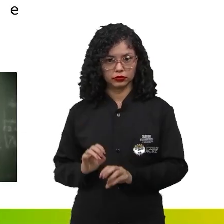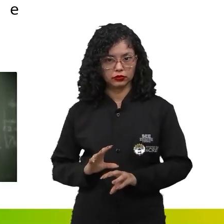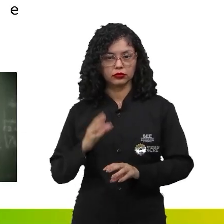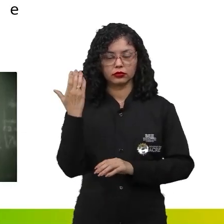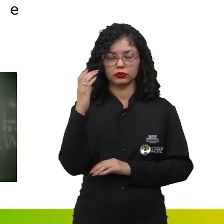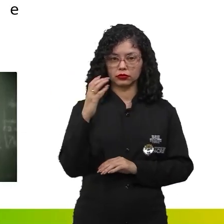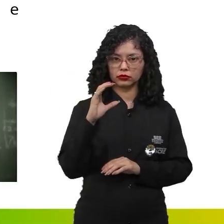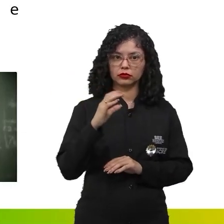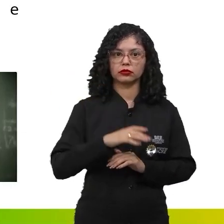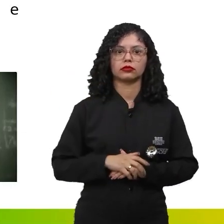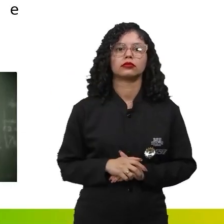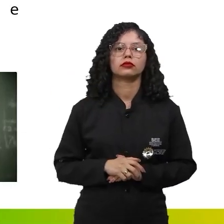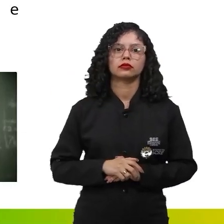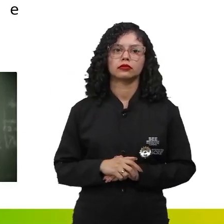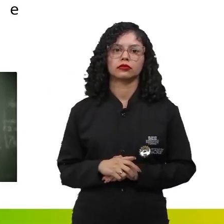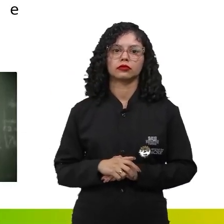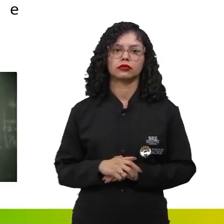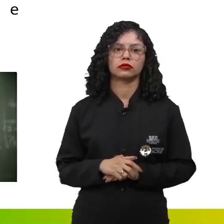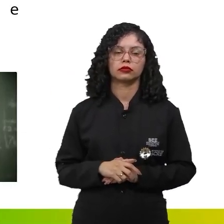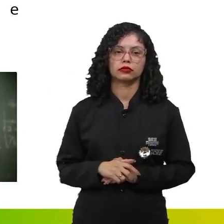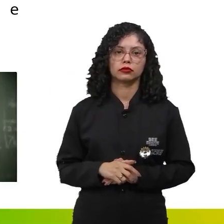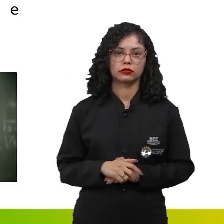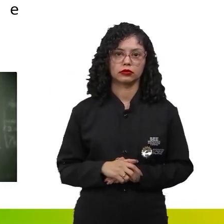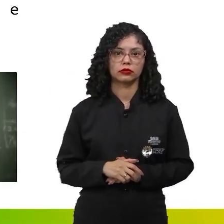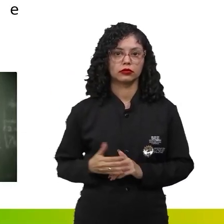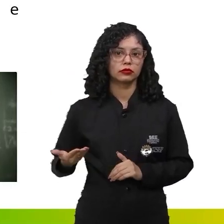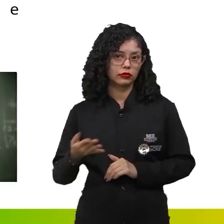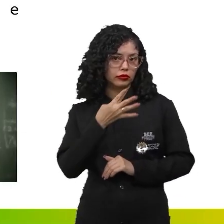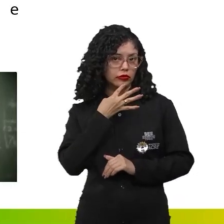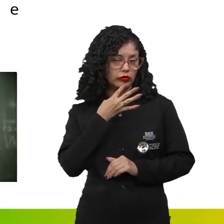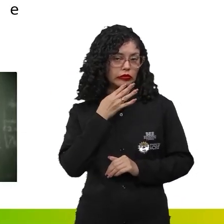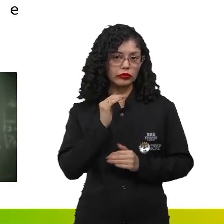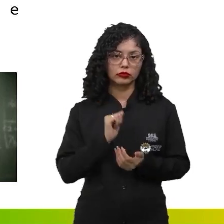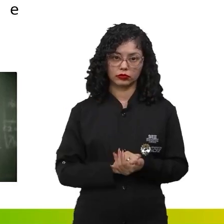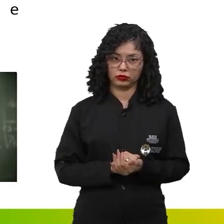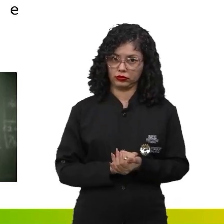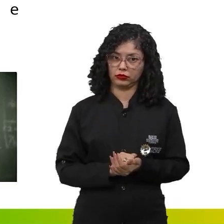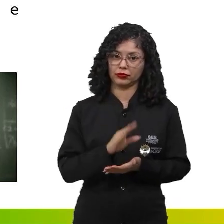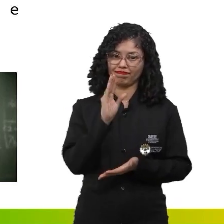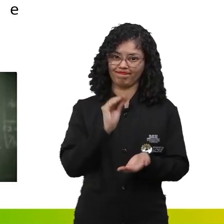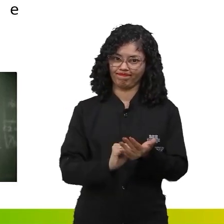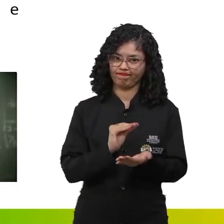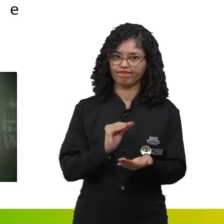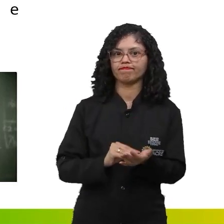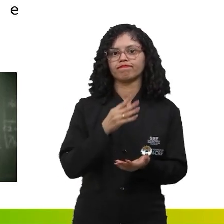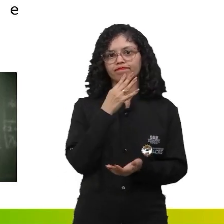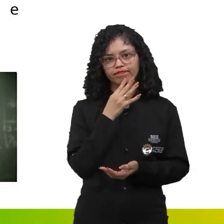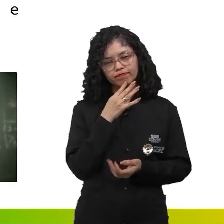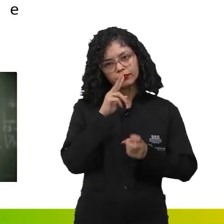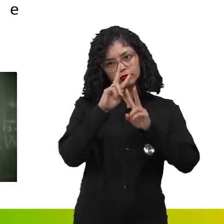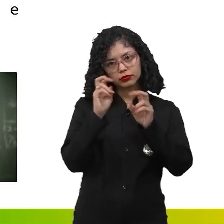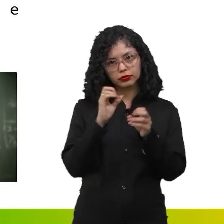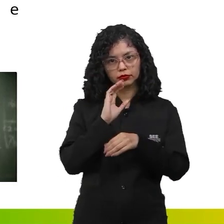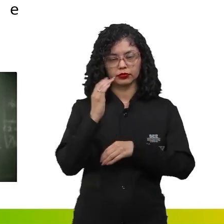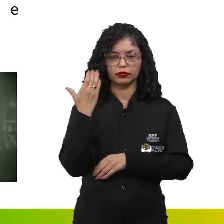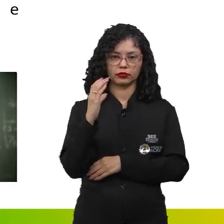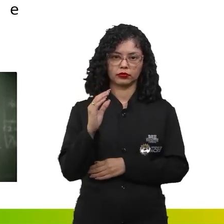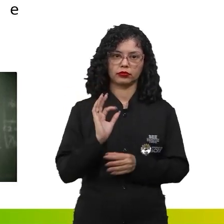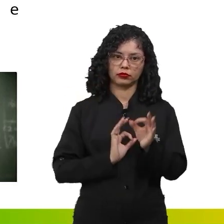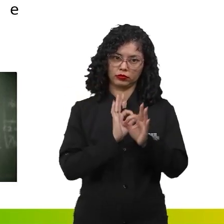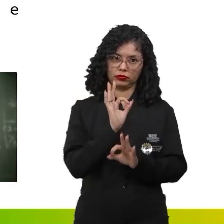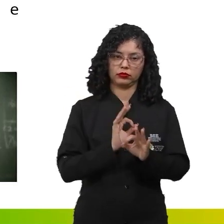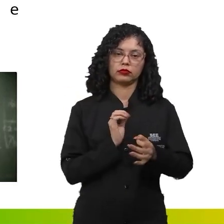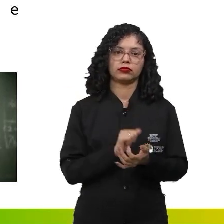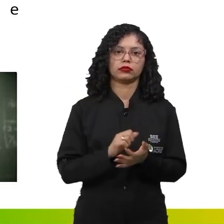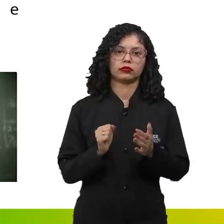e científicas, pessoal. Olha só. A base de tudo é o desconhecimento sobre como a ciência